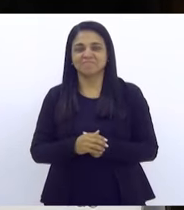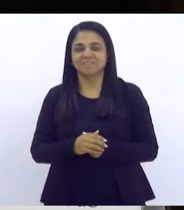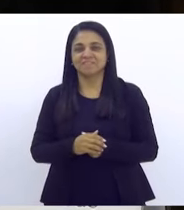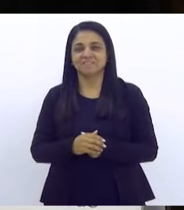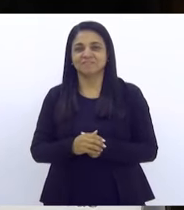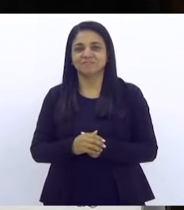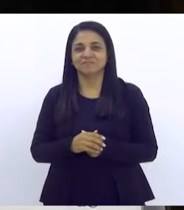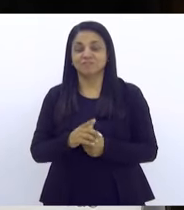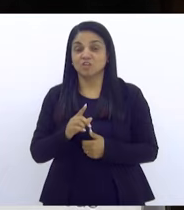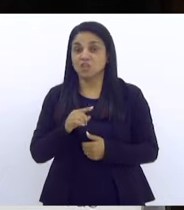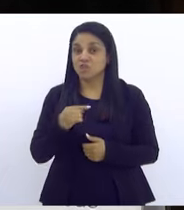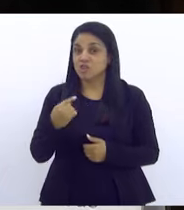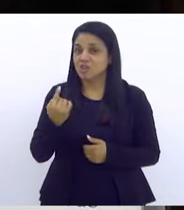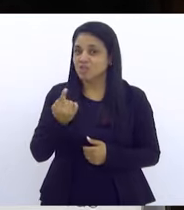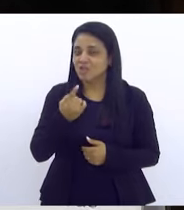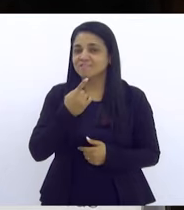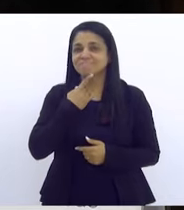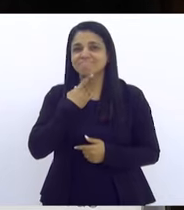nossas pretensões